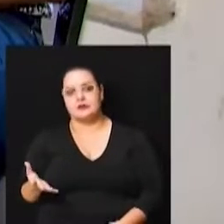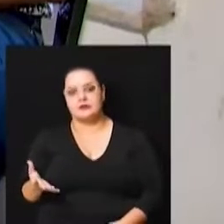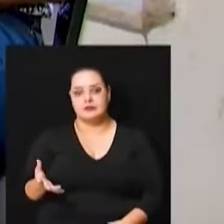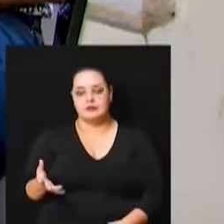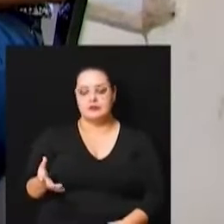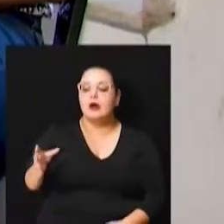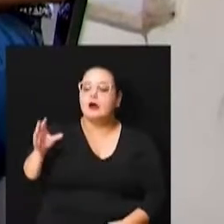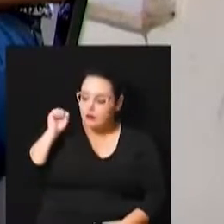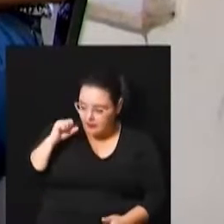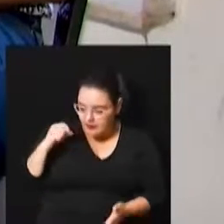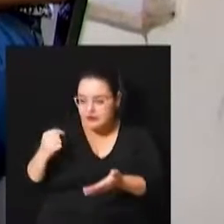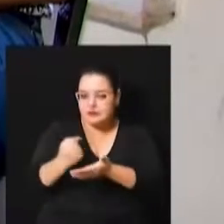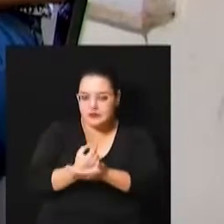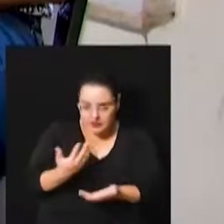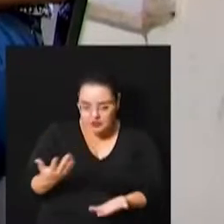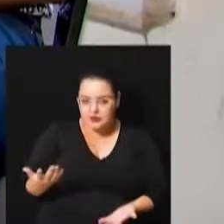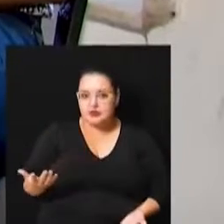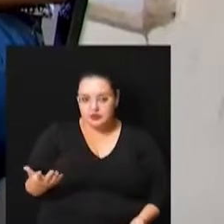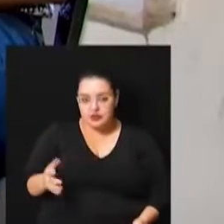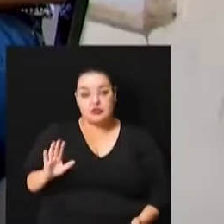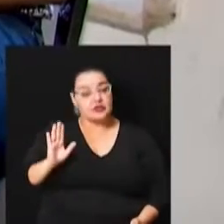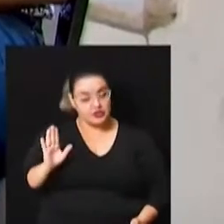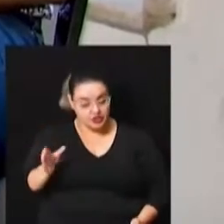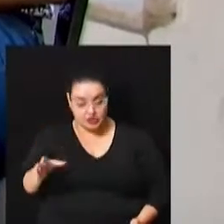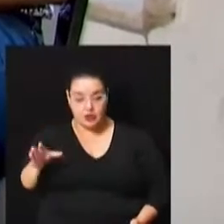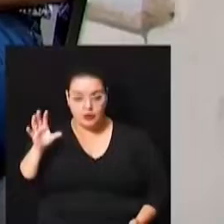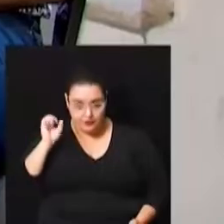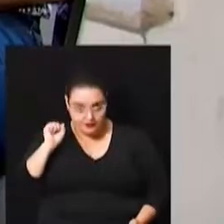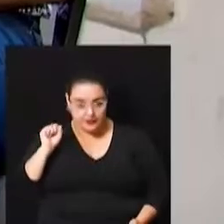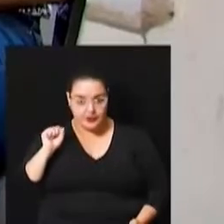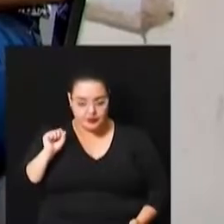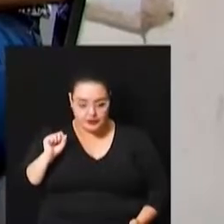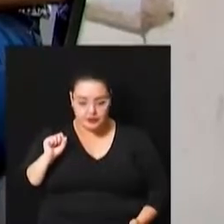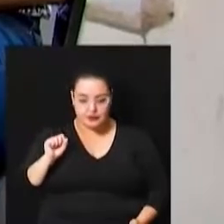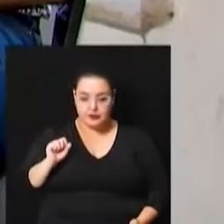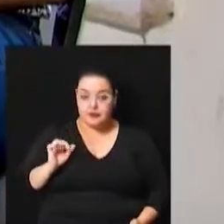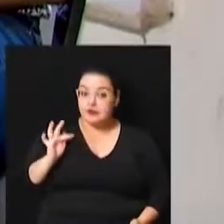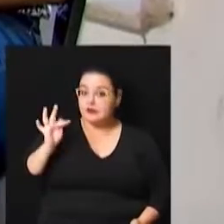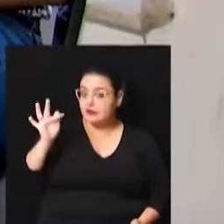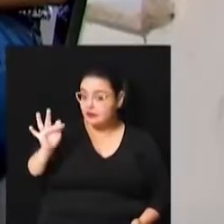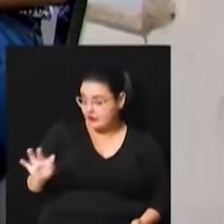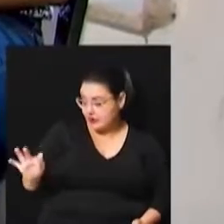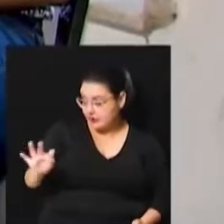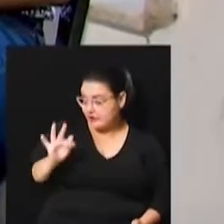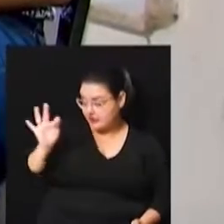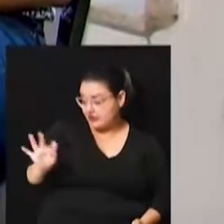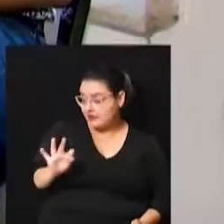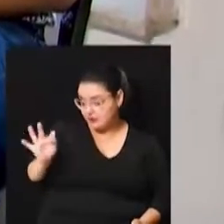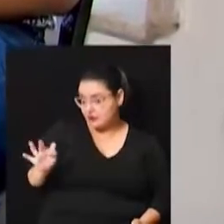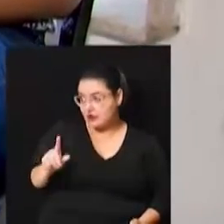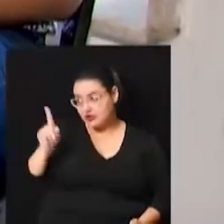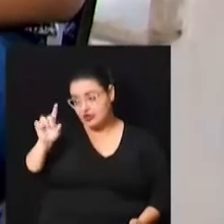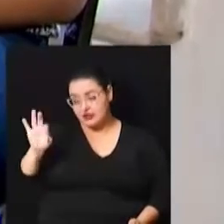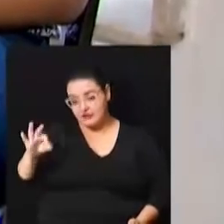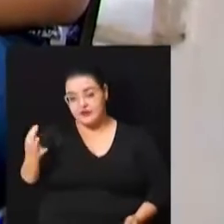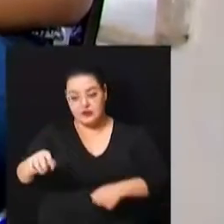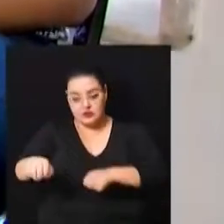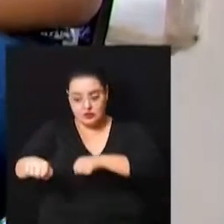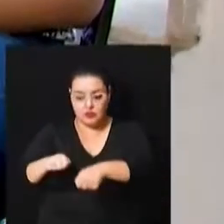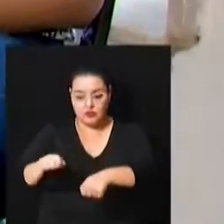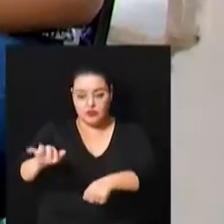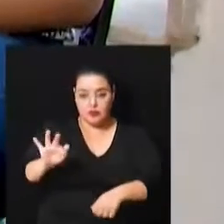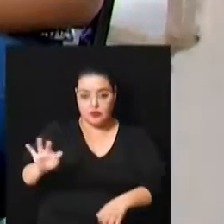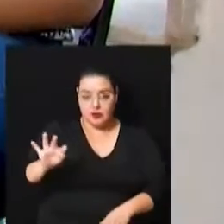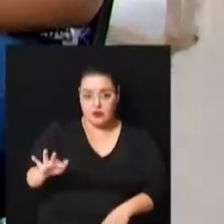ouvir muito essa pergunta, imagino que já esteja até ouvindo, né? Você vai se formar na França e você vai poder,